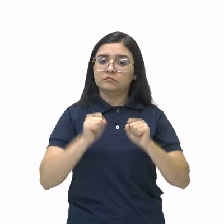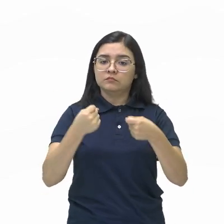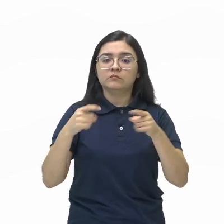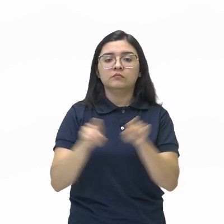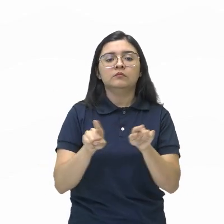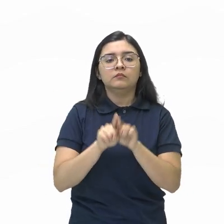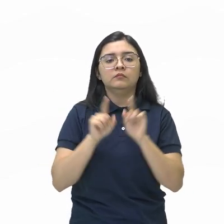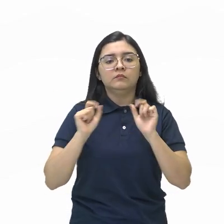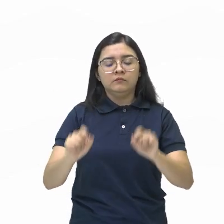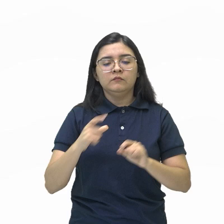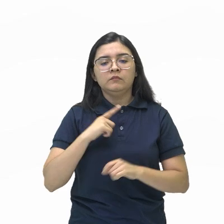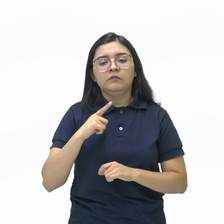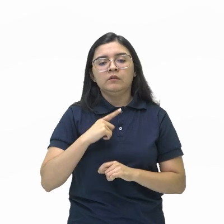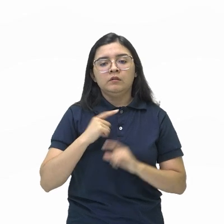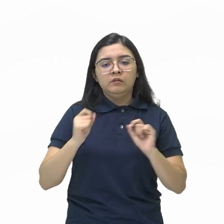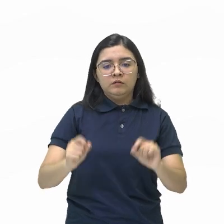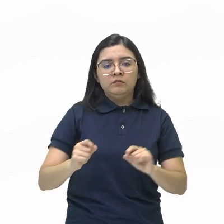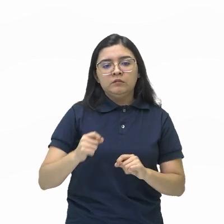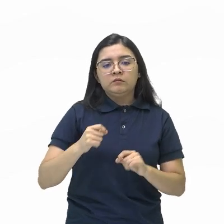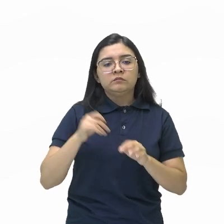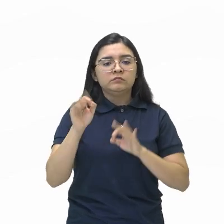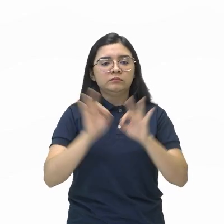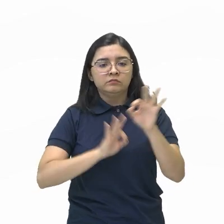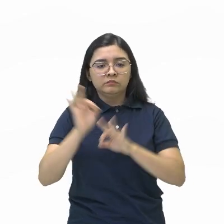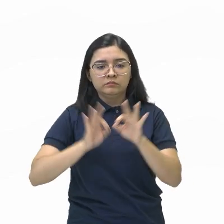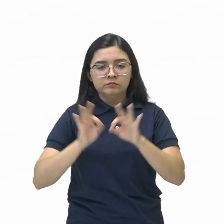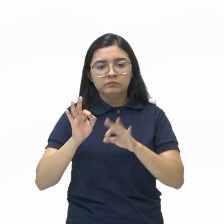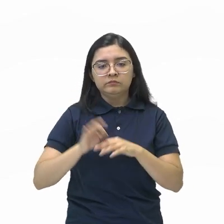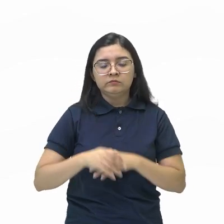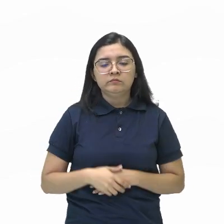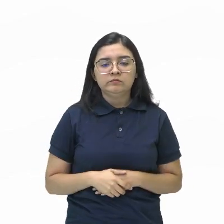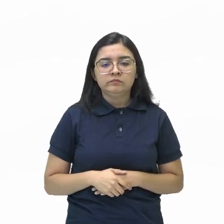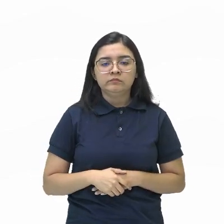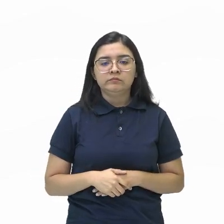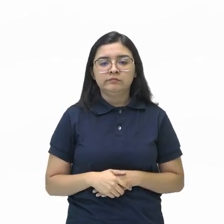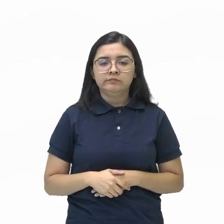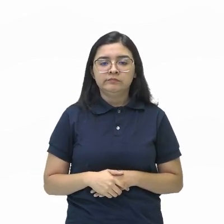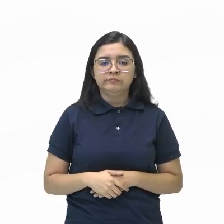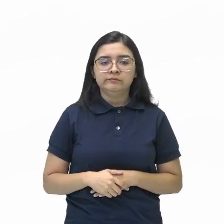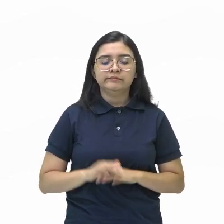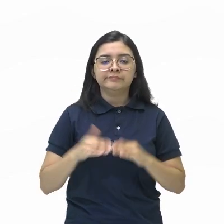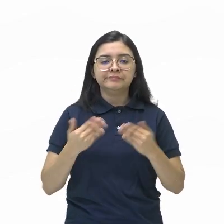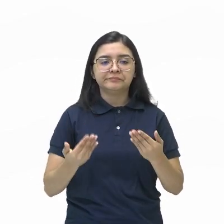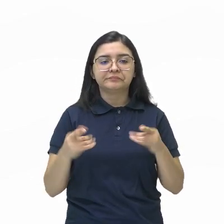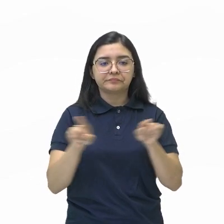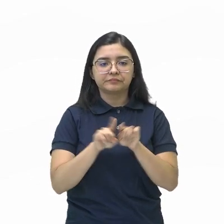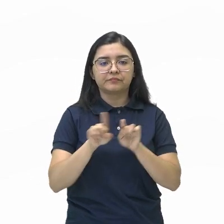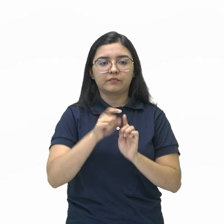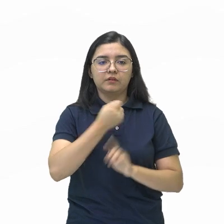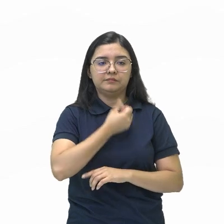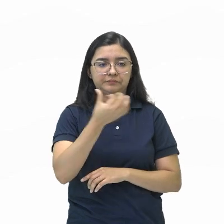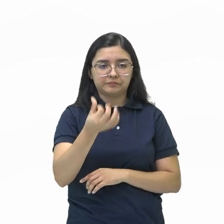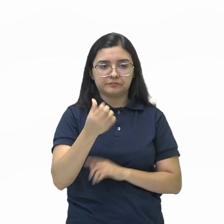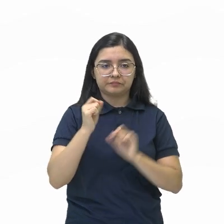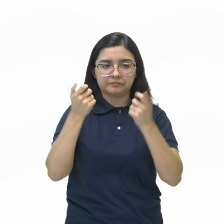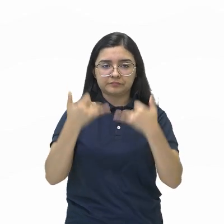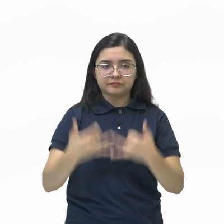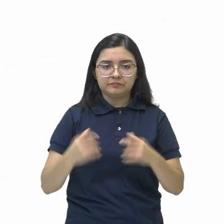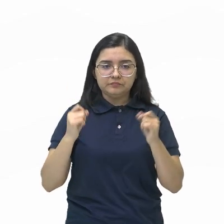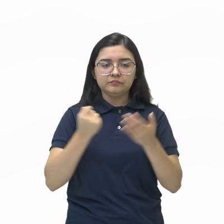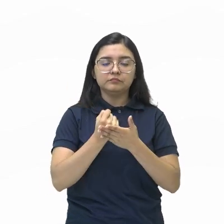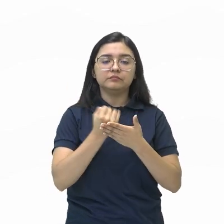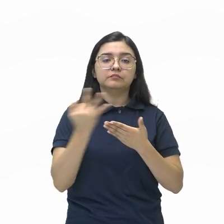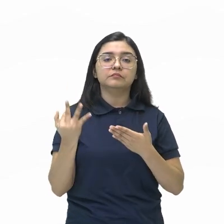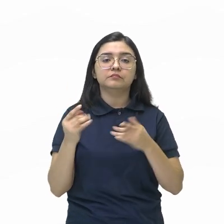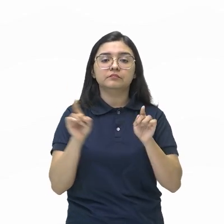e até mesmo a ideia de clima organizacional. E tem o número 6 também, que fala de